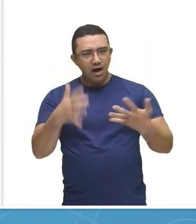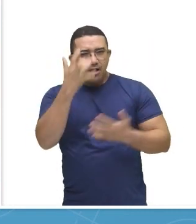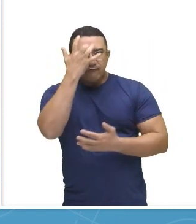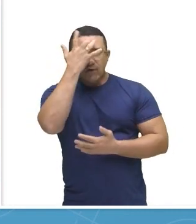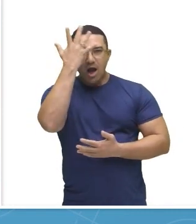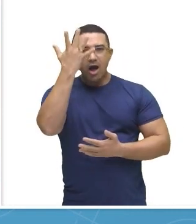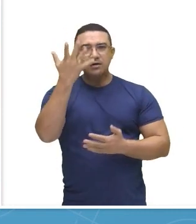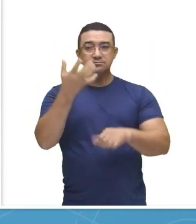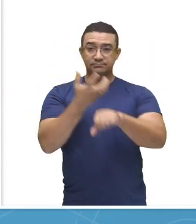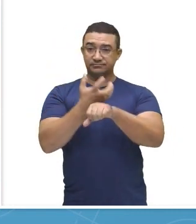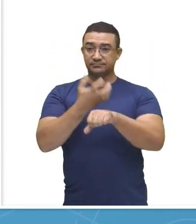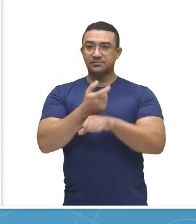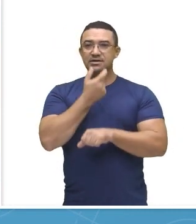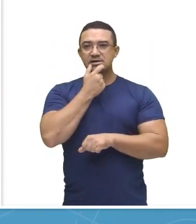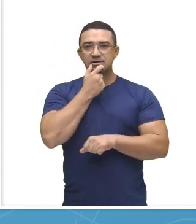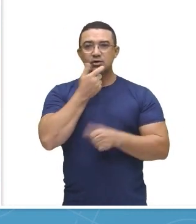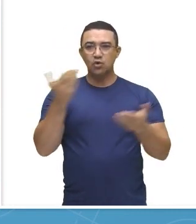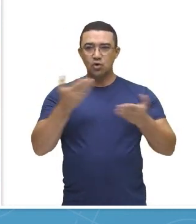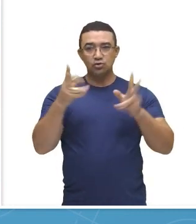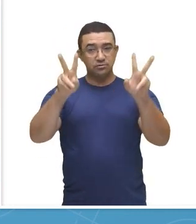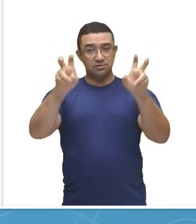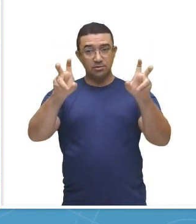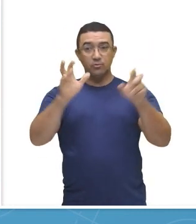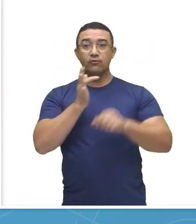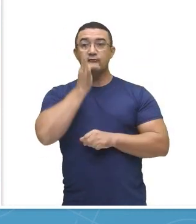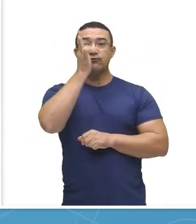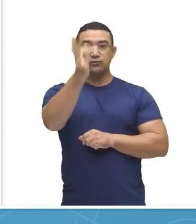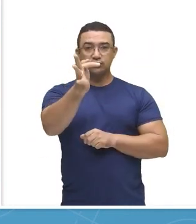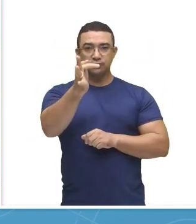vamos falar sobre o futuro. Pay attention!